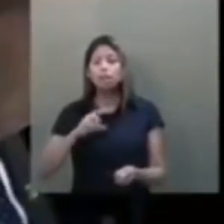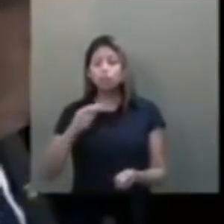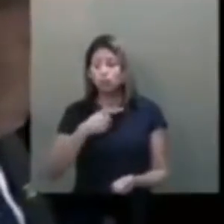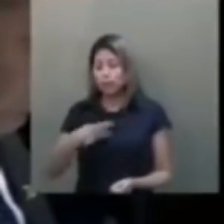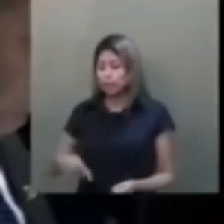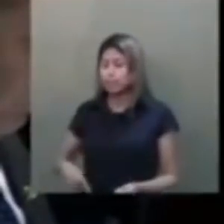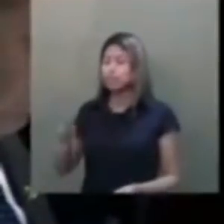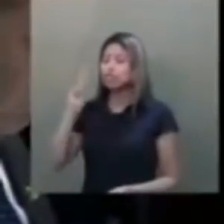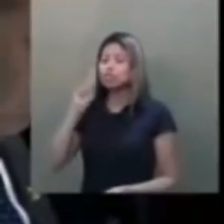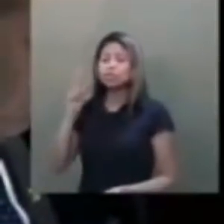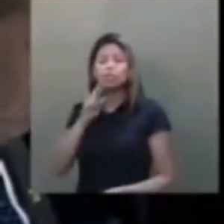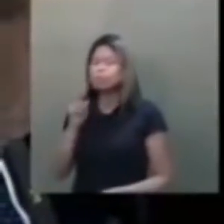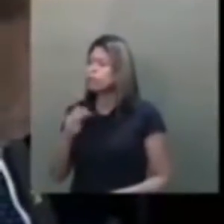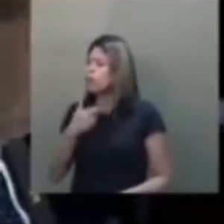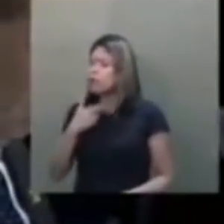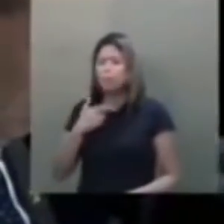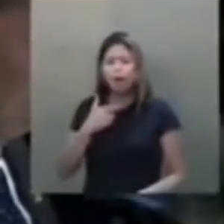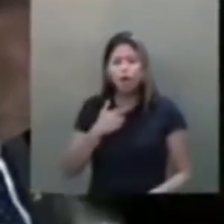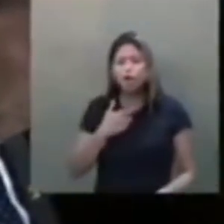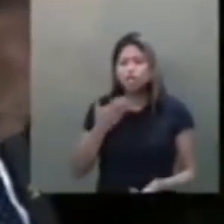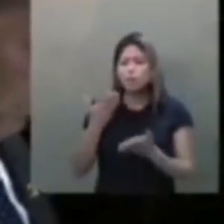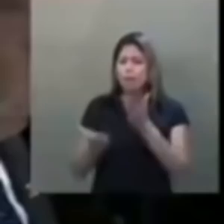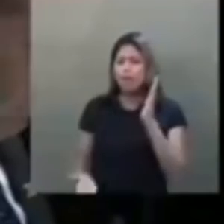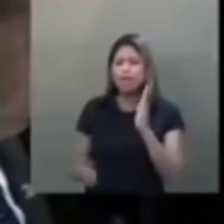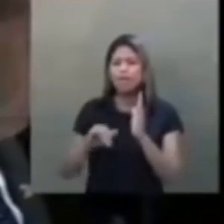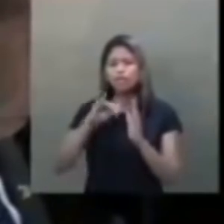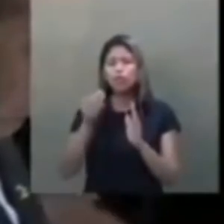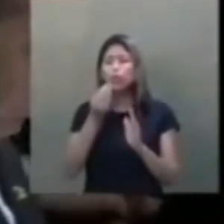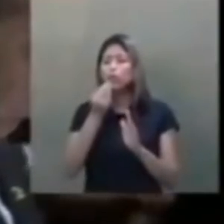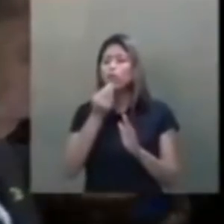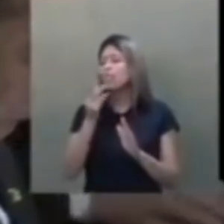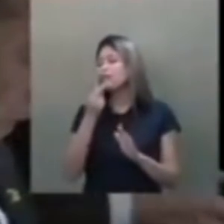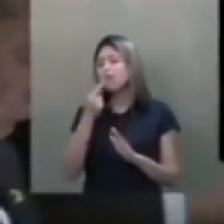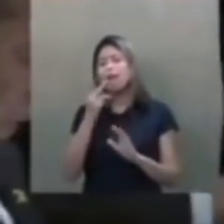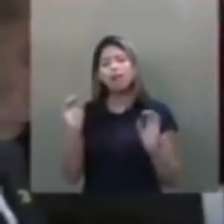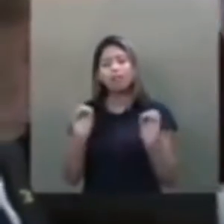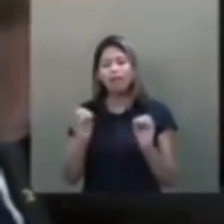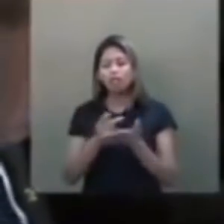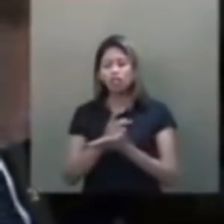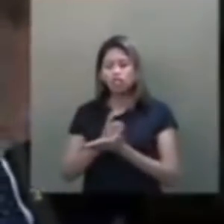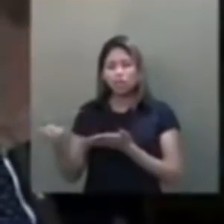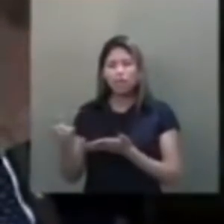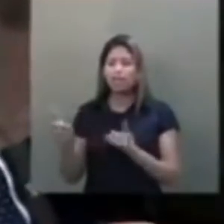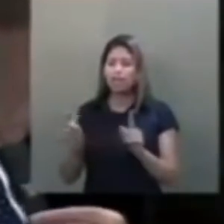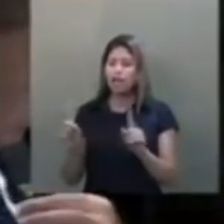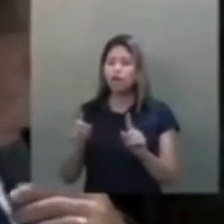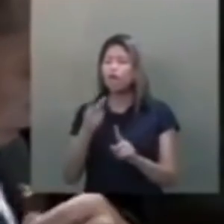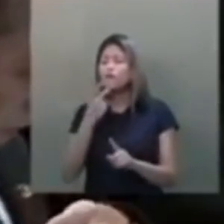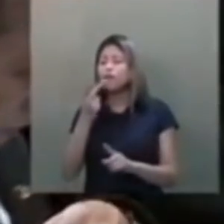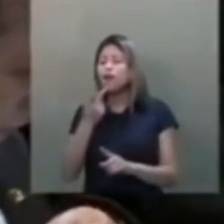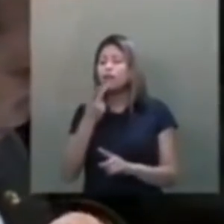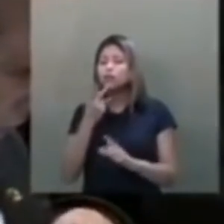não pode perder essa oportunidade. Não estamos falando de impeachment aqui. Nós estamos falando de um simples